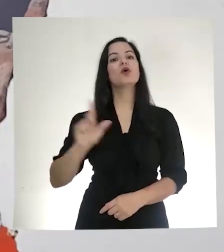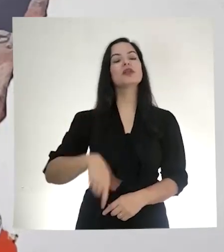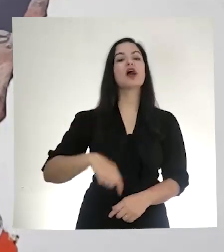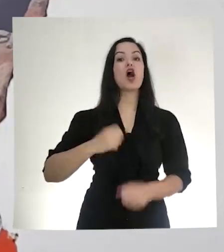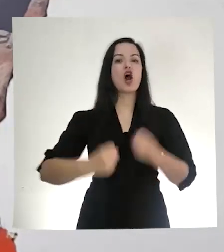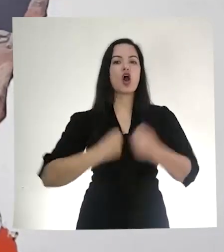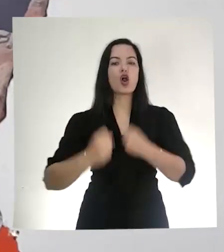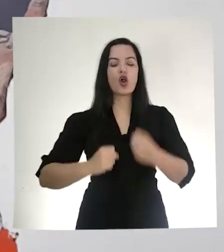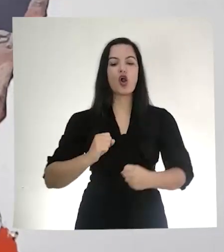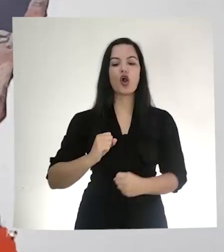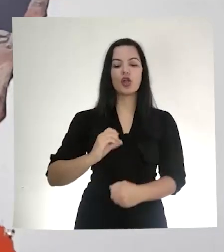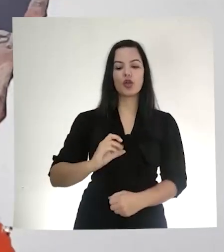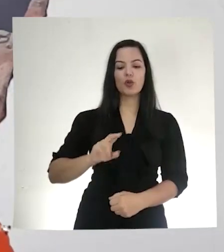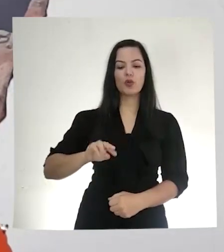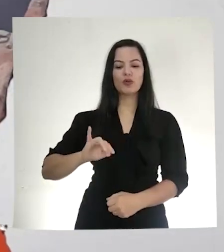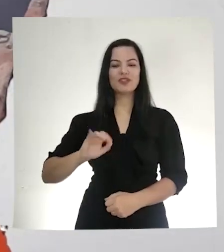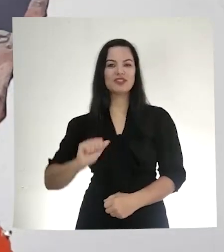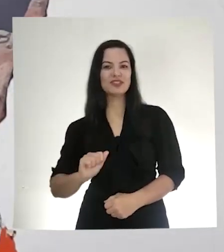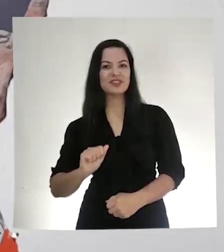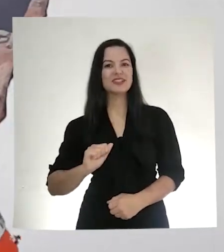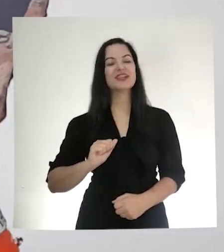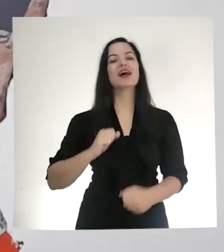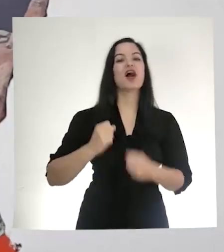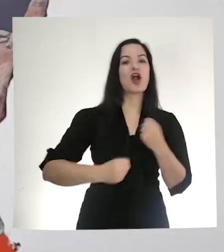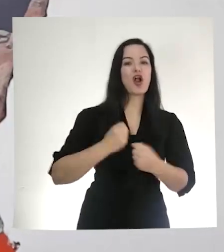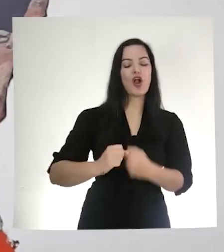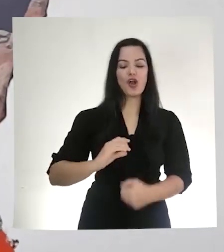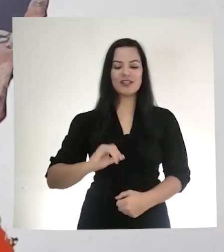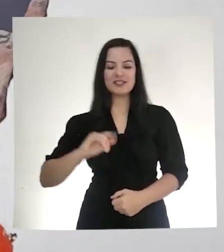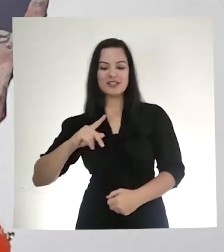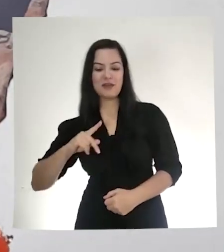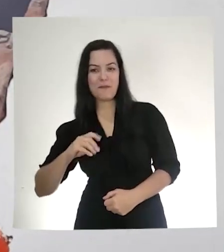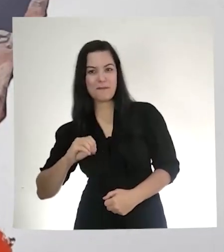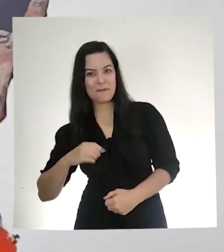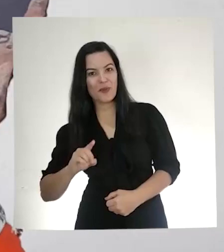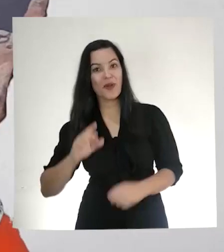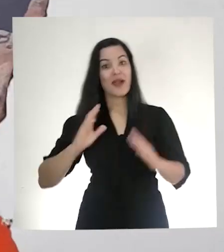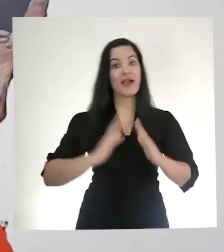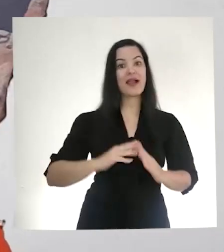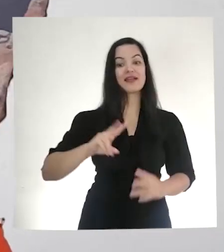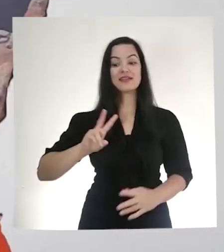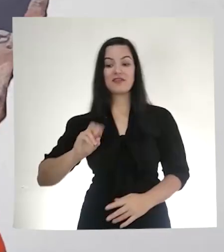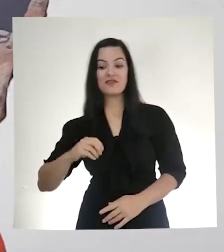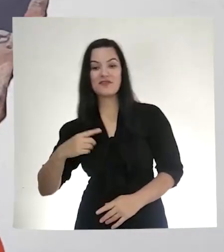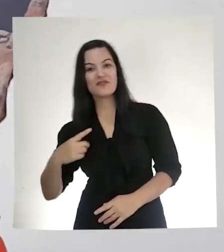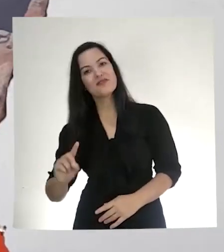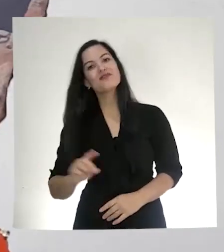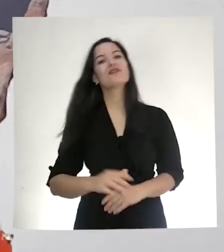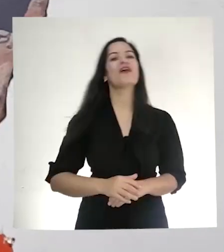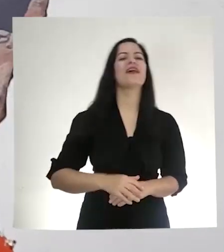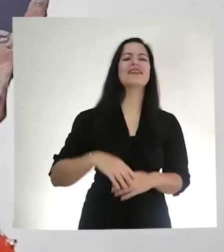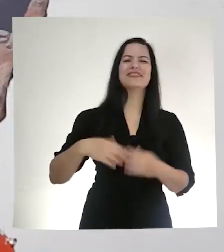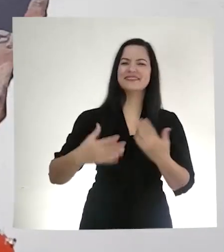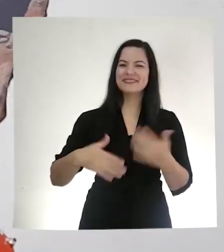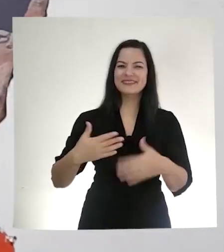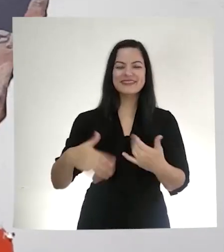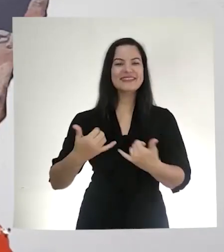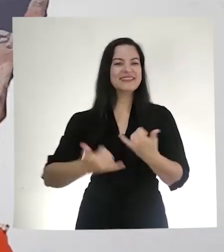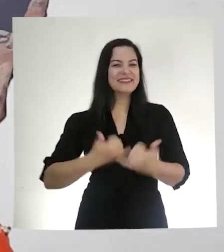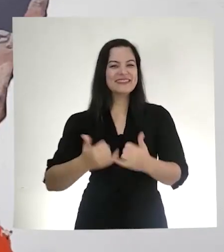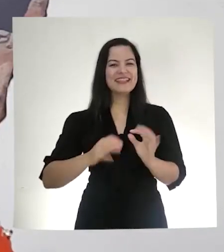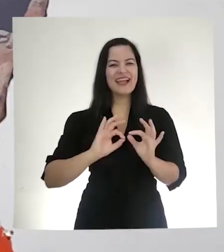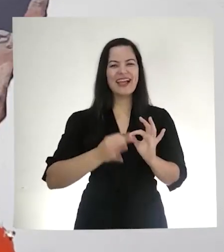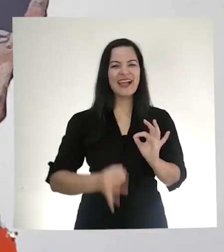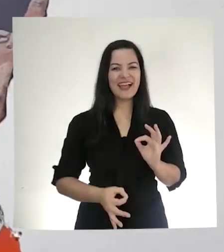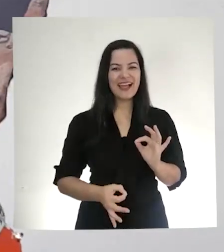tia. Corre cipó na casa da avó. Lencinho na mão, caiu no chão. Moça bonita do meu coração.